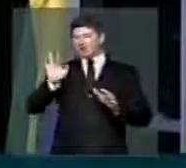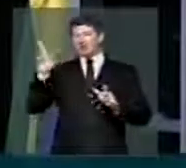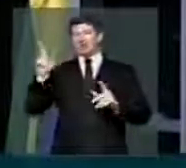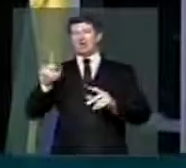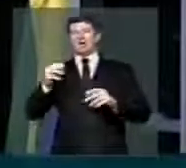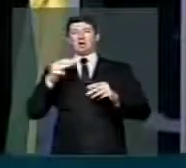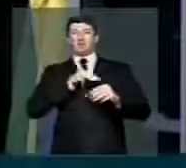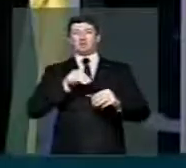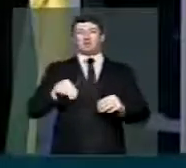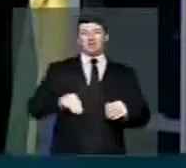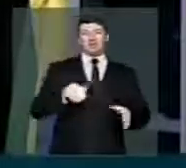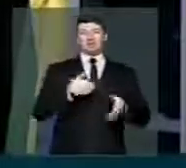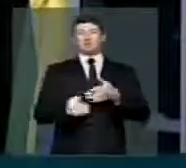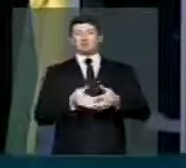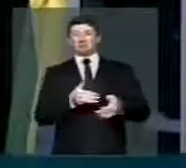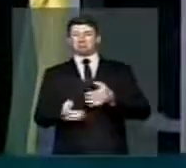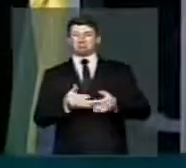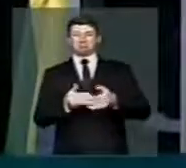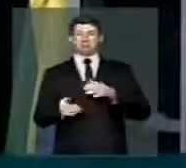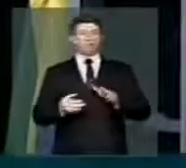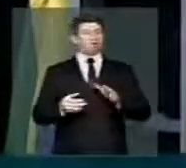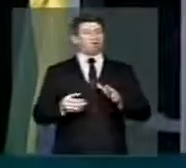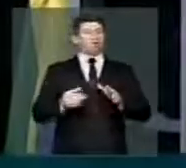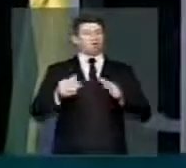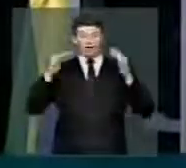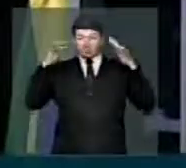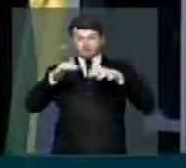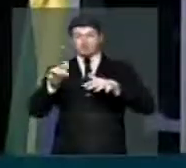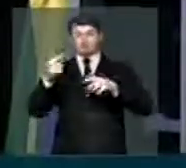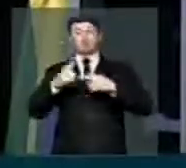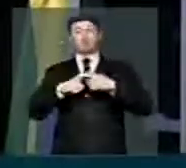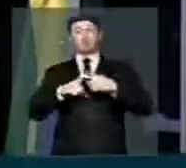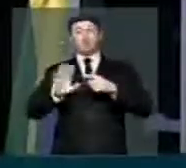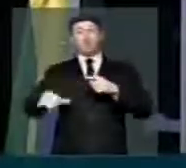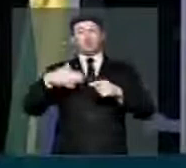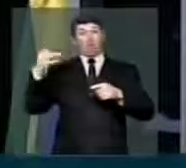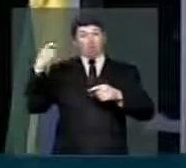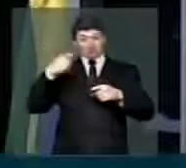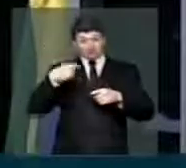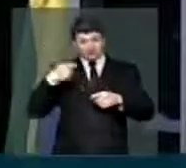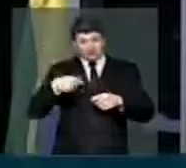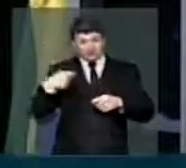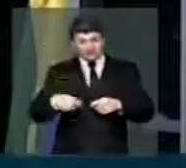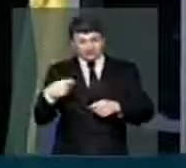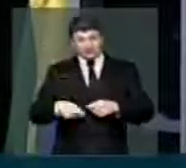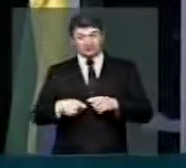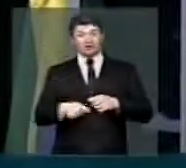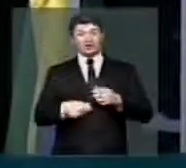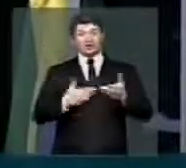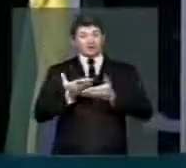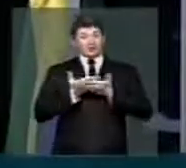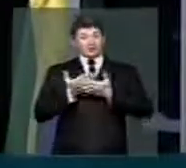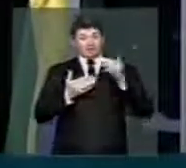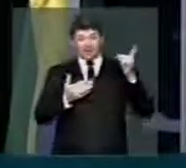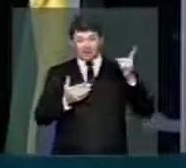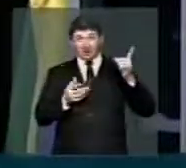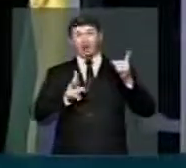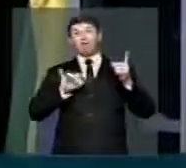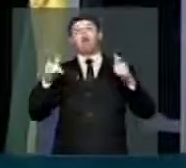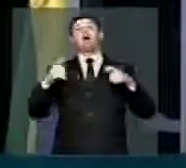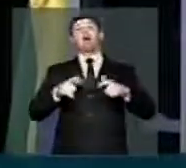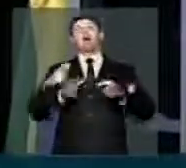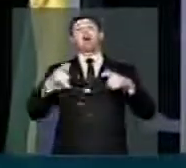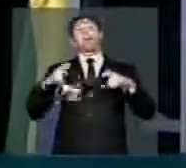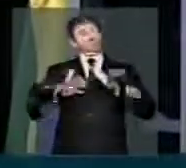os ministros, talvez eles não se atentem, porque quando eles precisam de tratamento, eles vão lá na